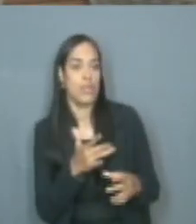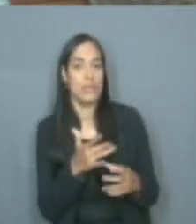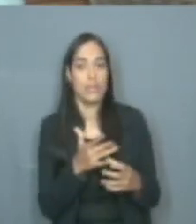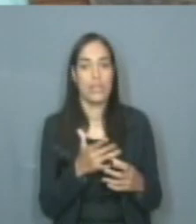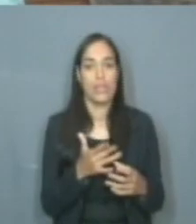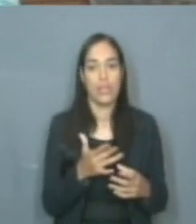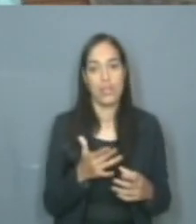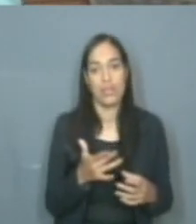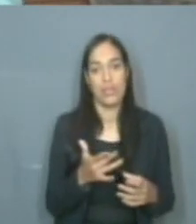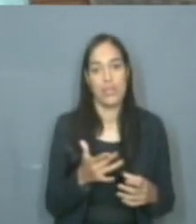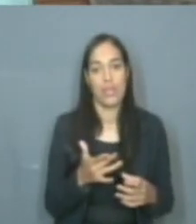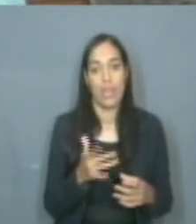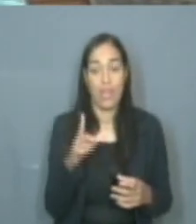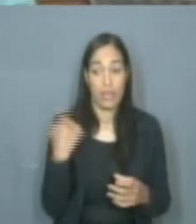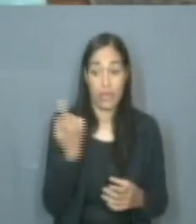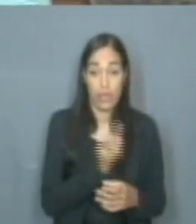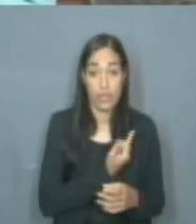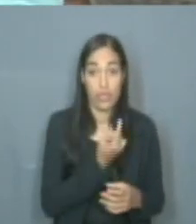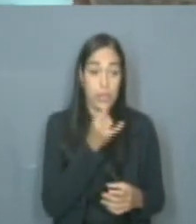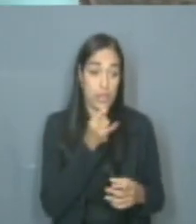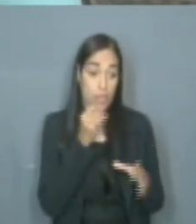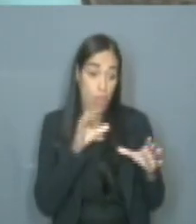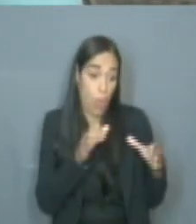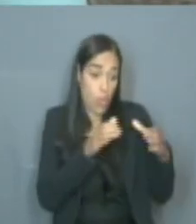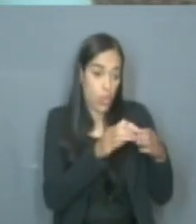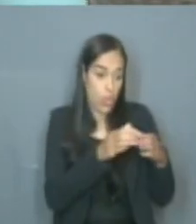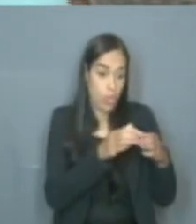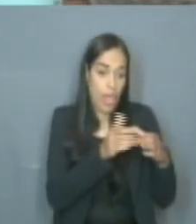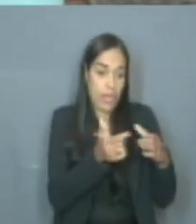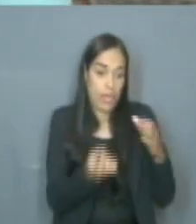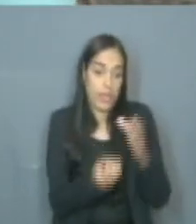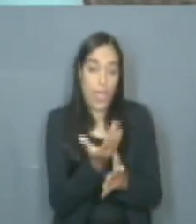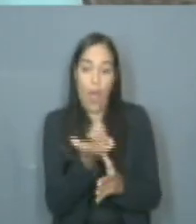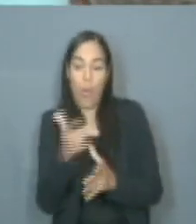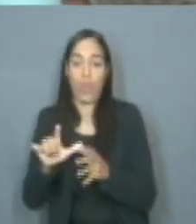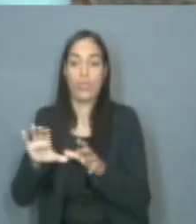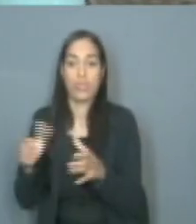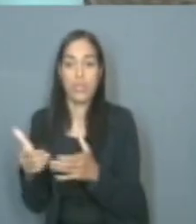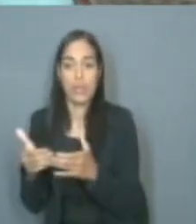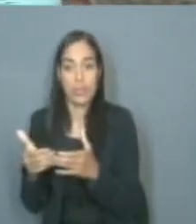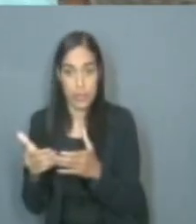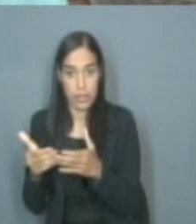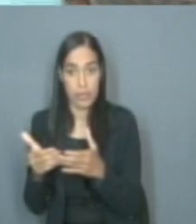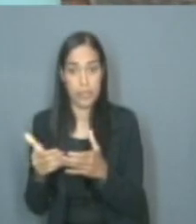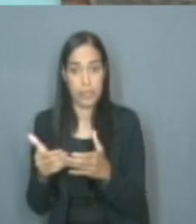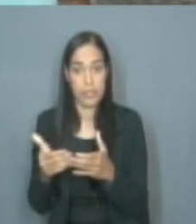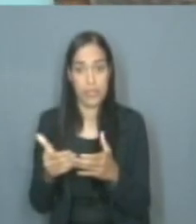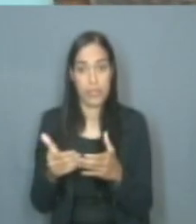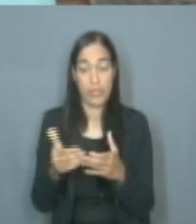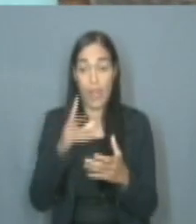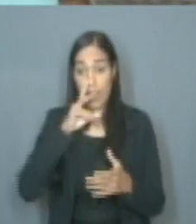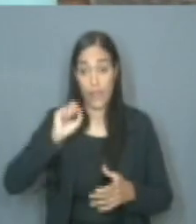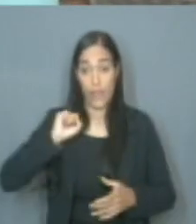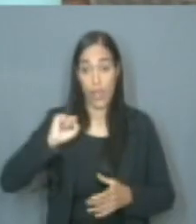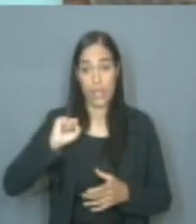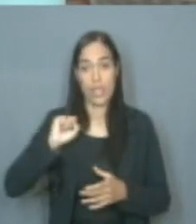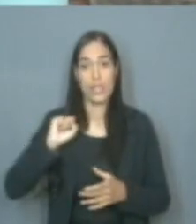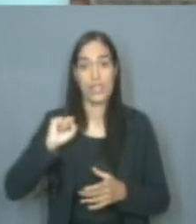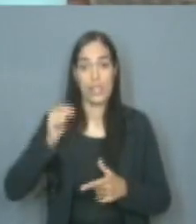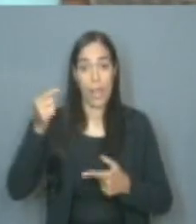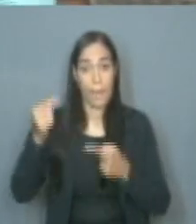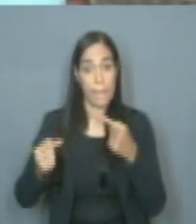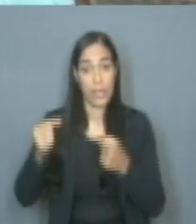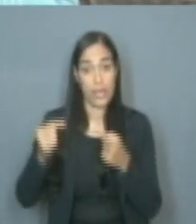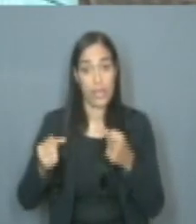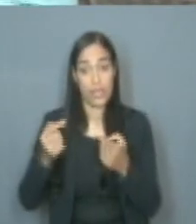não. A gente fica criando um subgrupo dentro do grupo. E isso não existe. Isso, em vez de fortalecer a